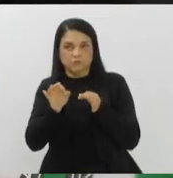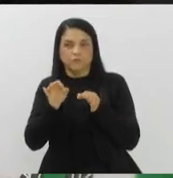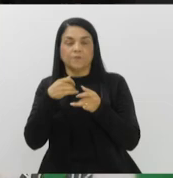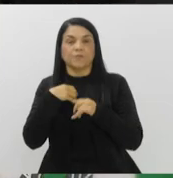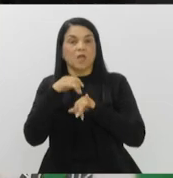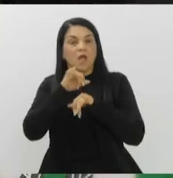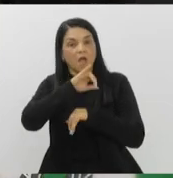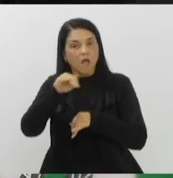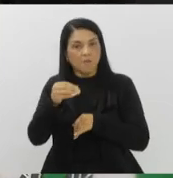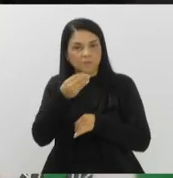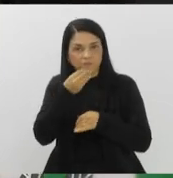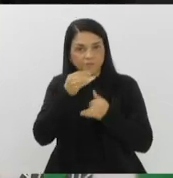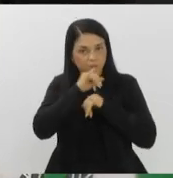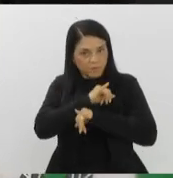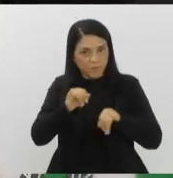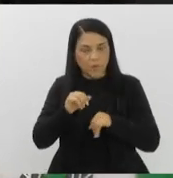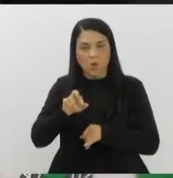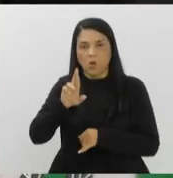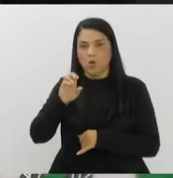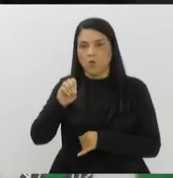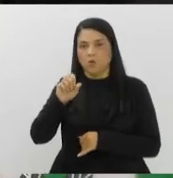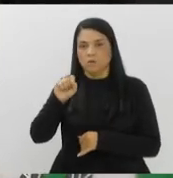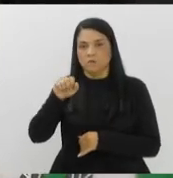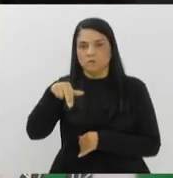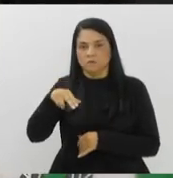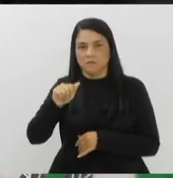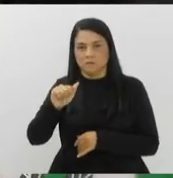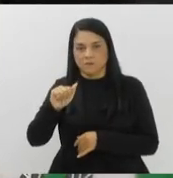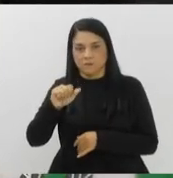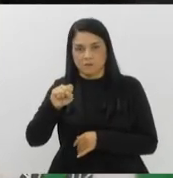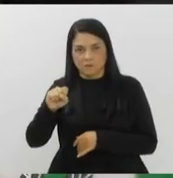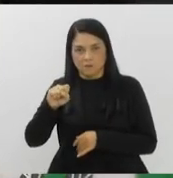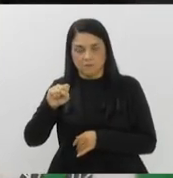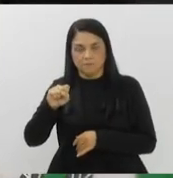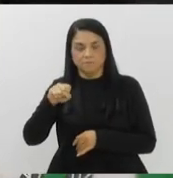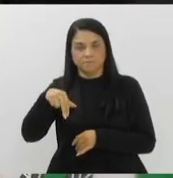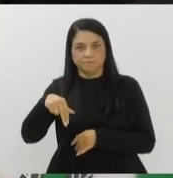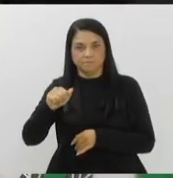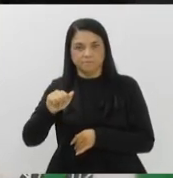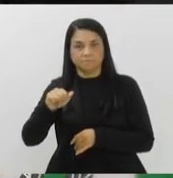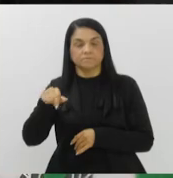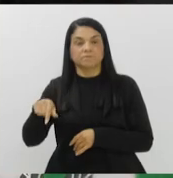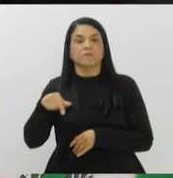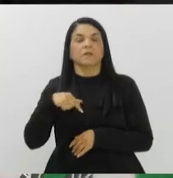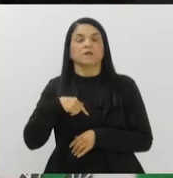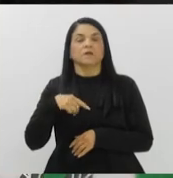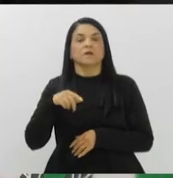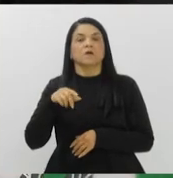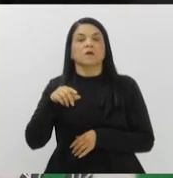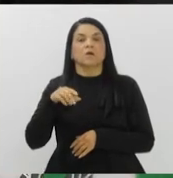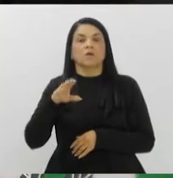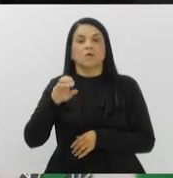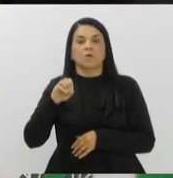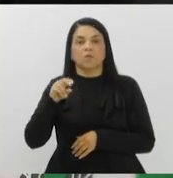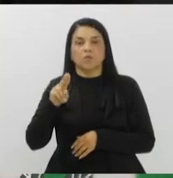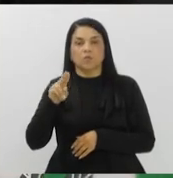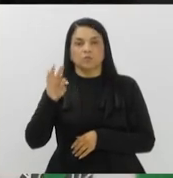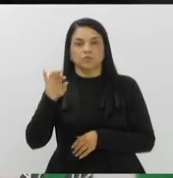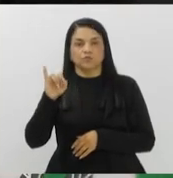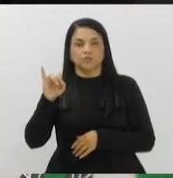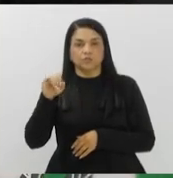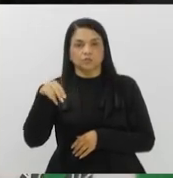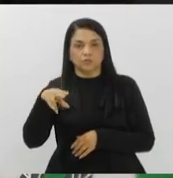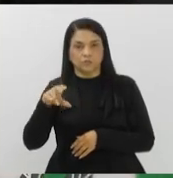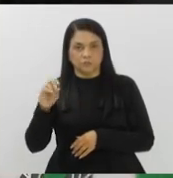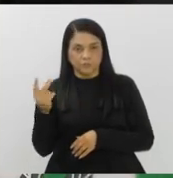informar que a senhora Rosana Coutinho, que é da assessoria da deputada Tia Ju, se encontra aqui nessa audiência.